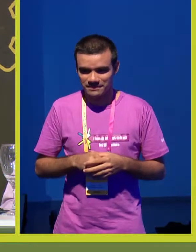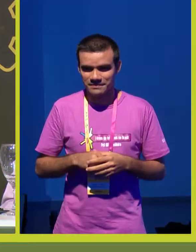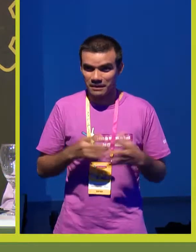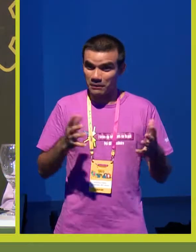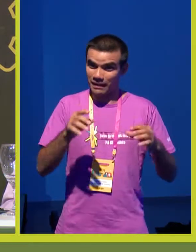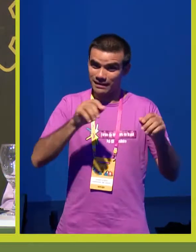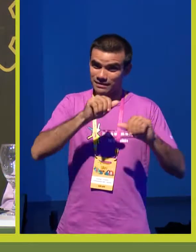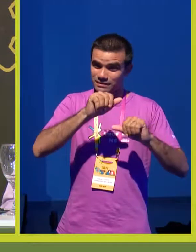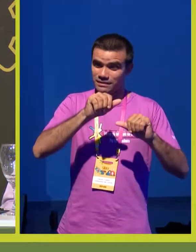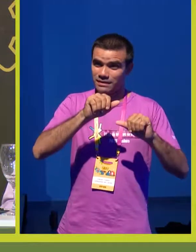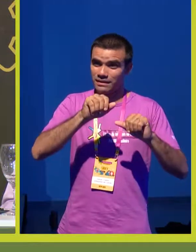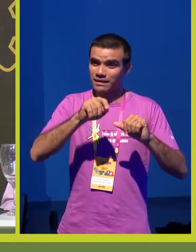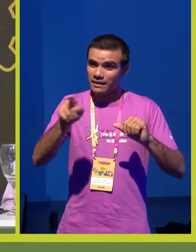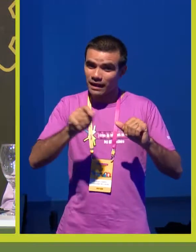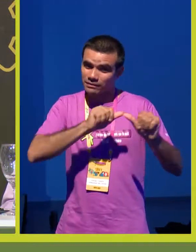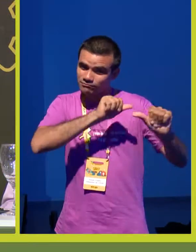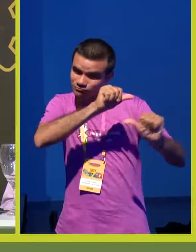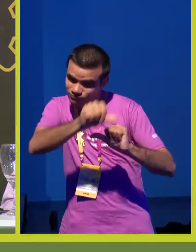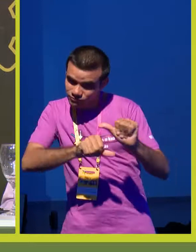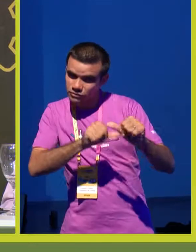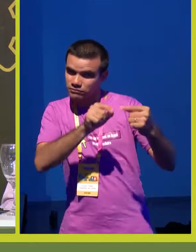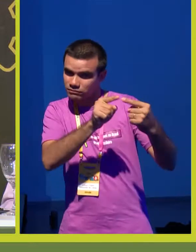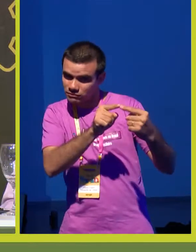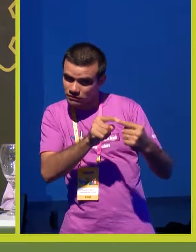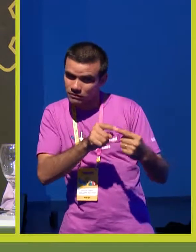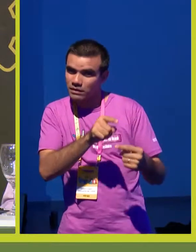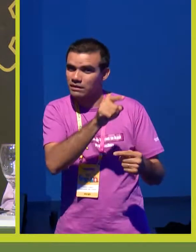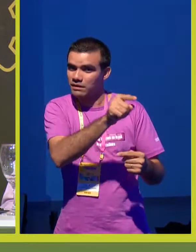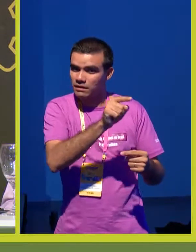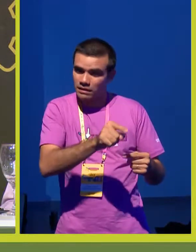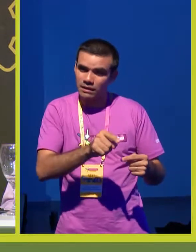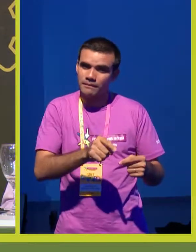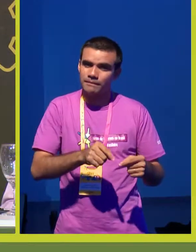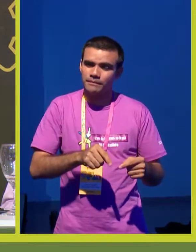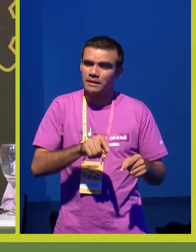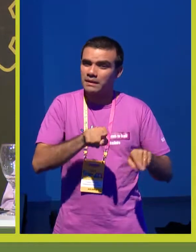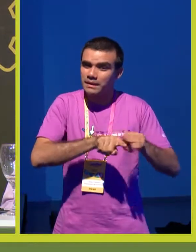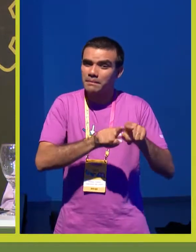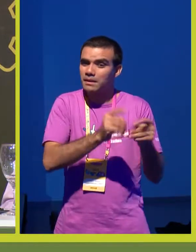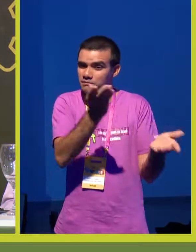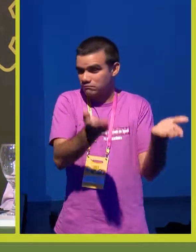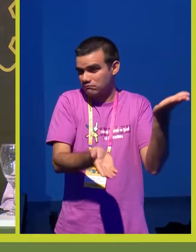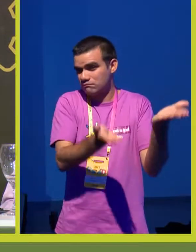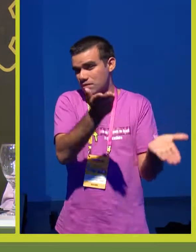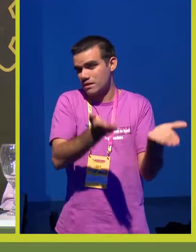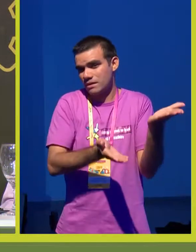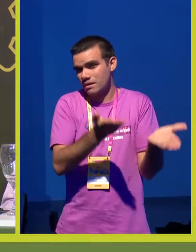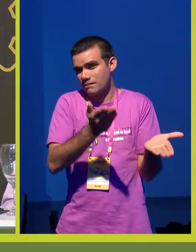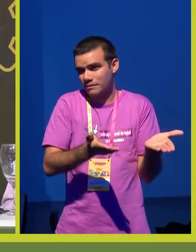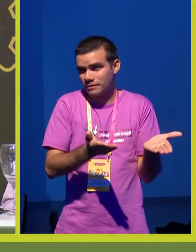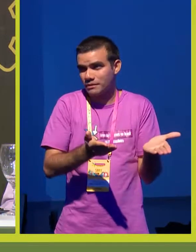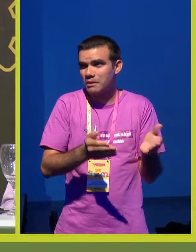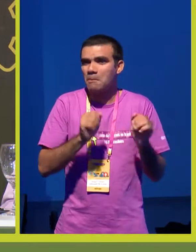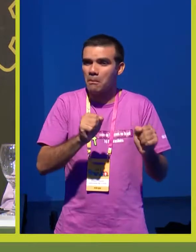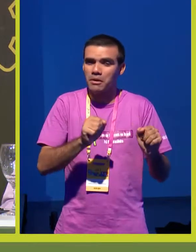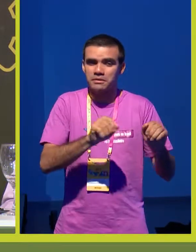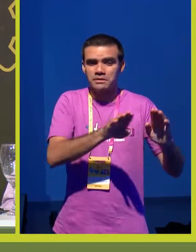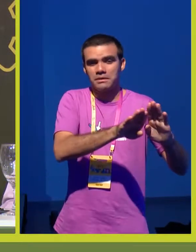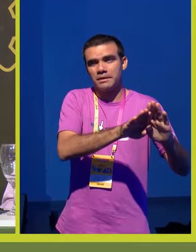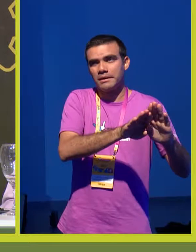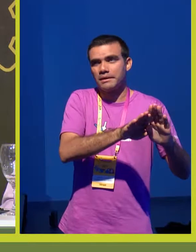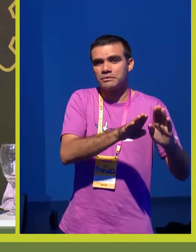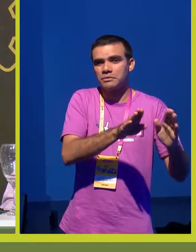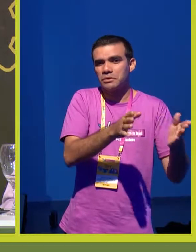própria adequação da medida nesse sentido. E a proporcionalidade também, porque você está criando uma vulnerabilidade que